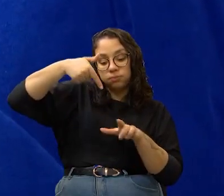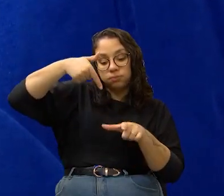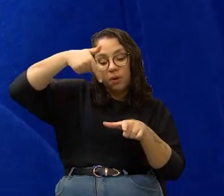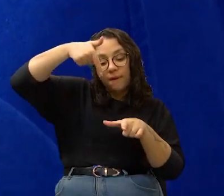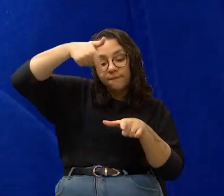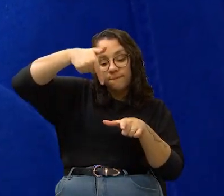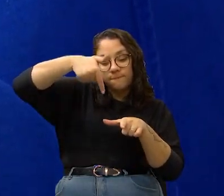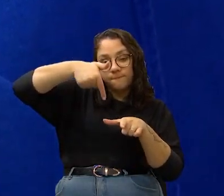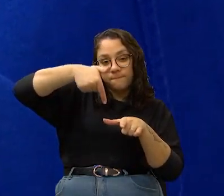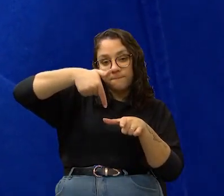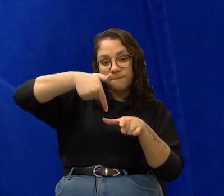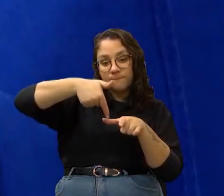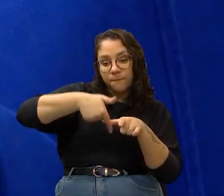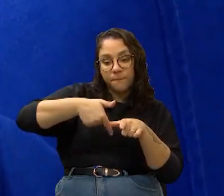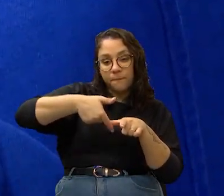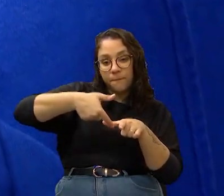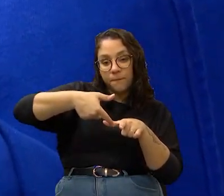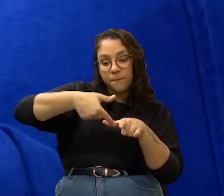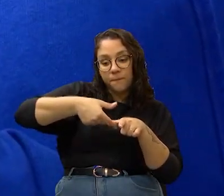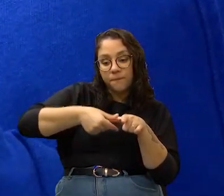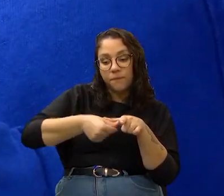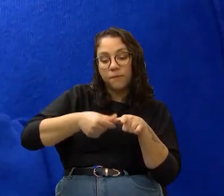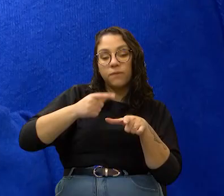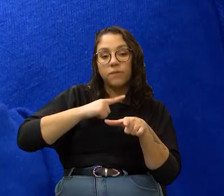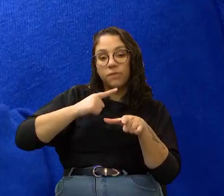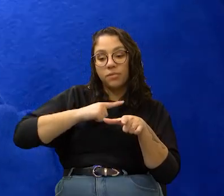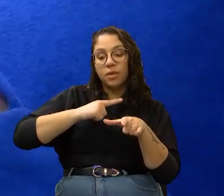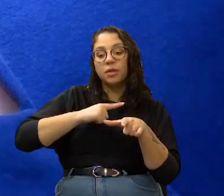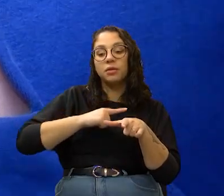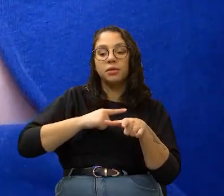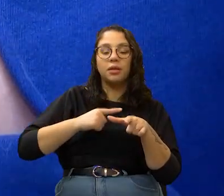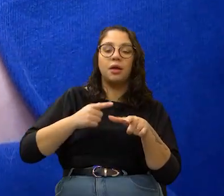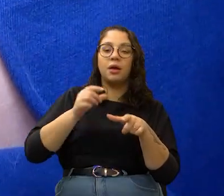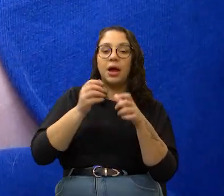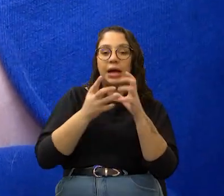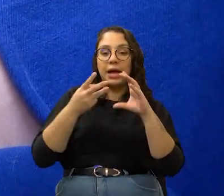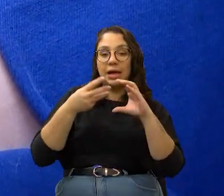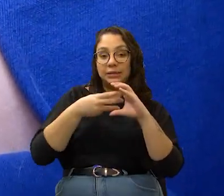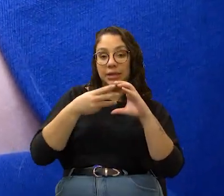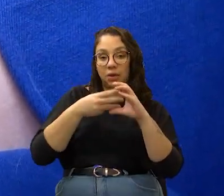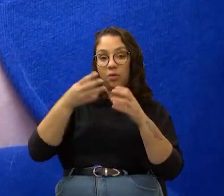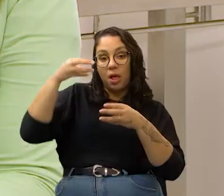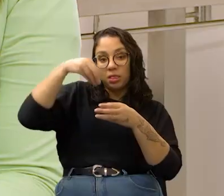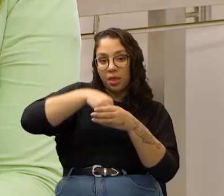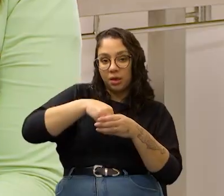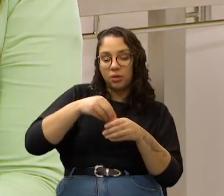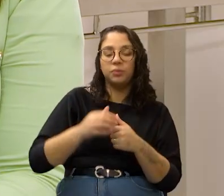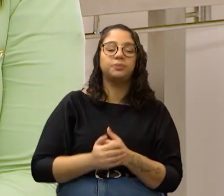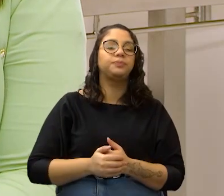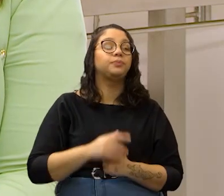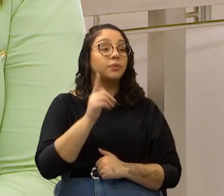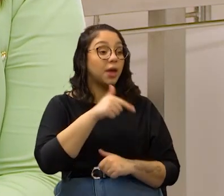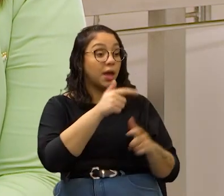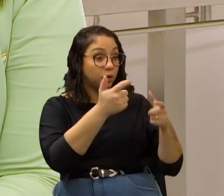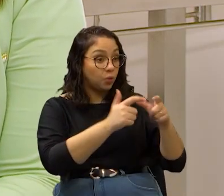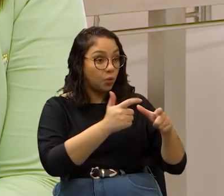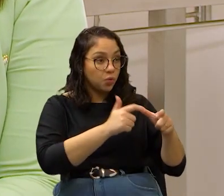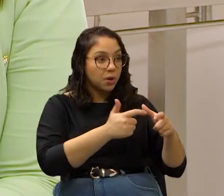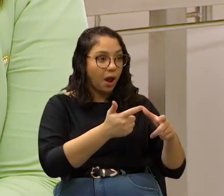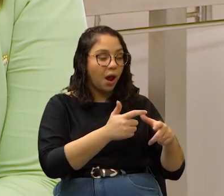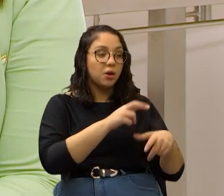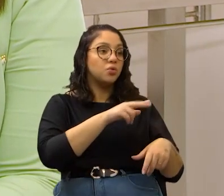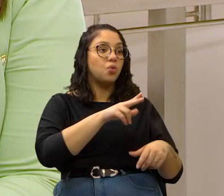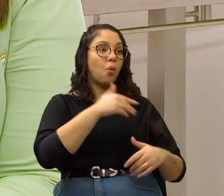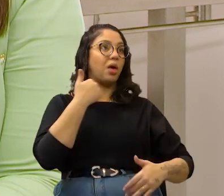poder chegar na articulação e introduzir as células dentro dessa articulação. Então, é exatamente